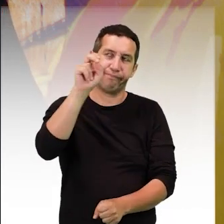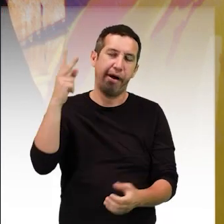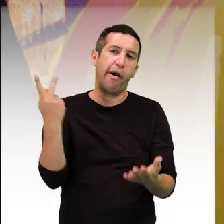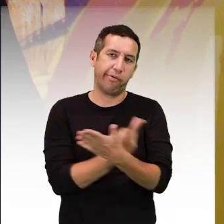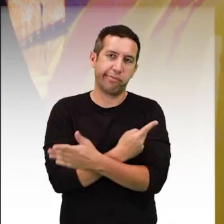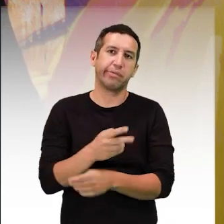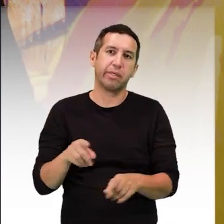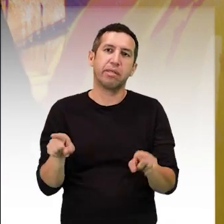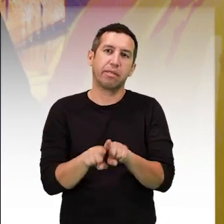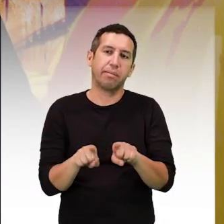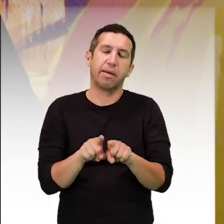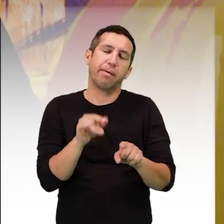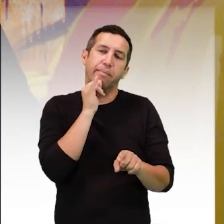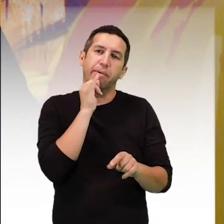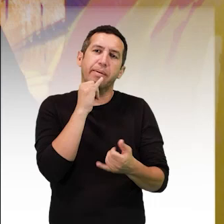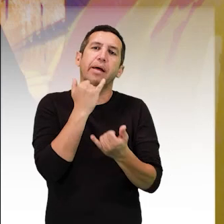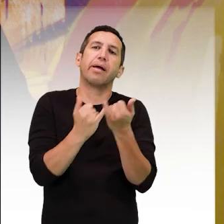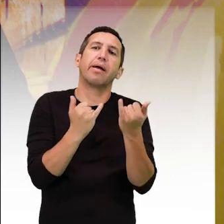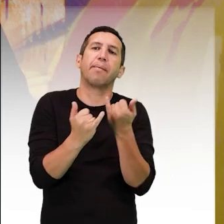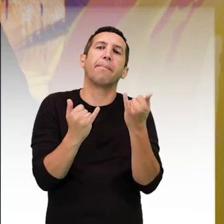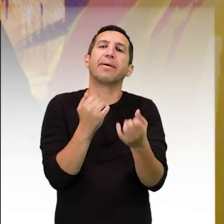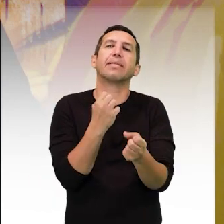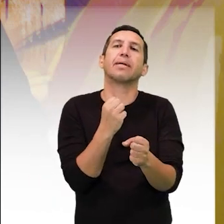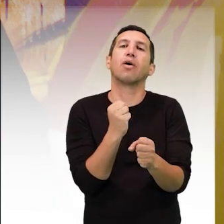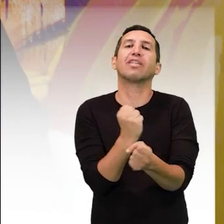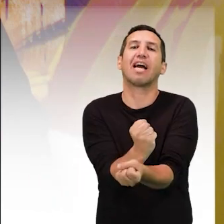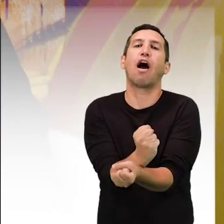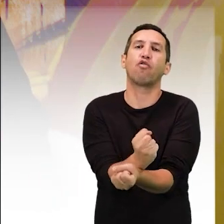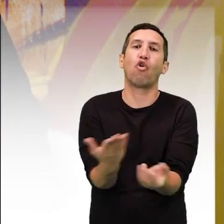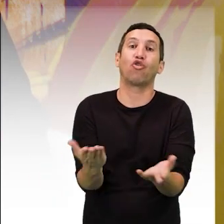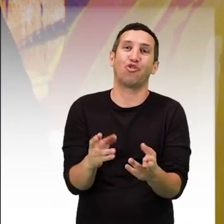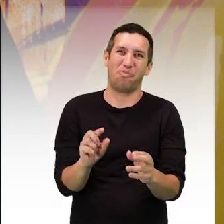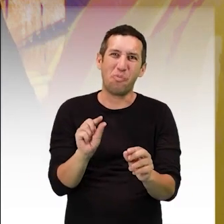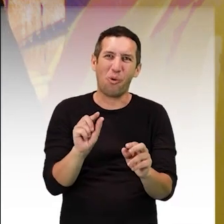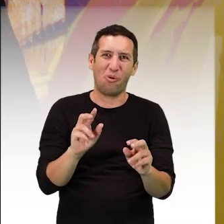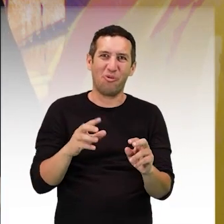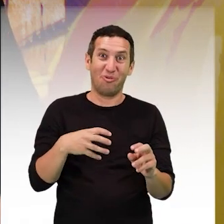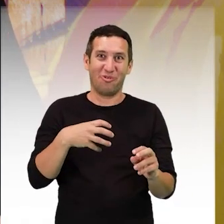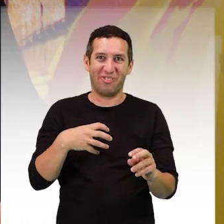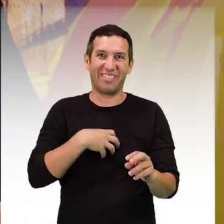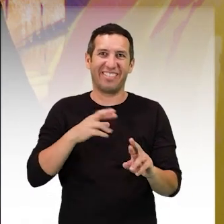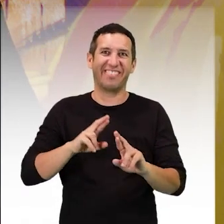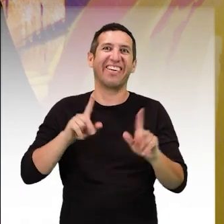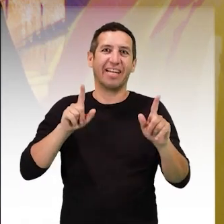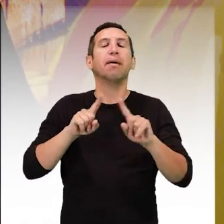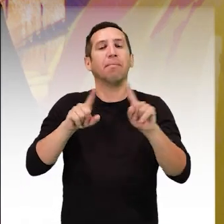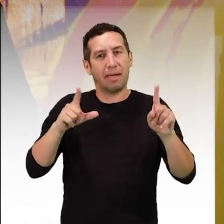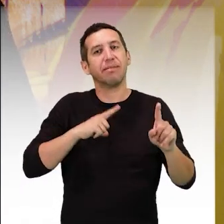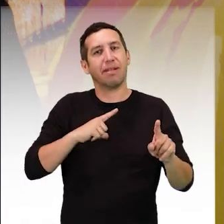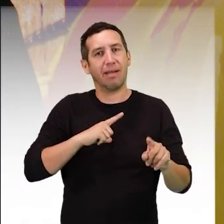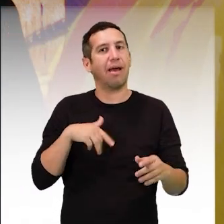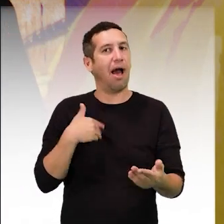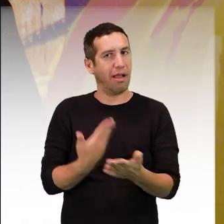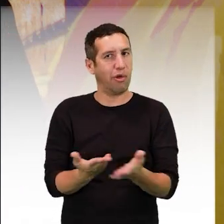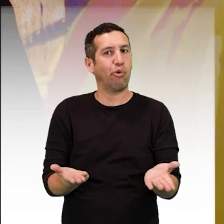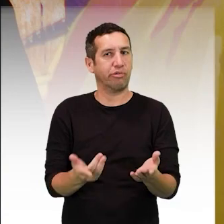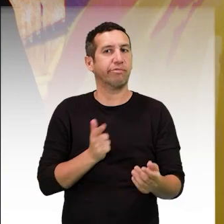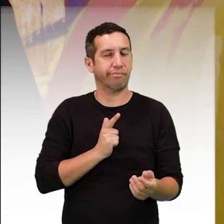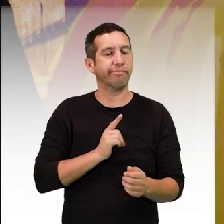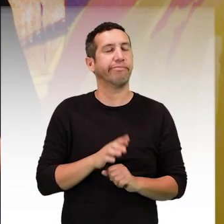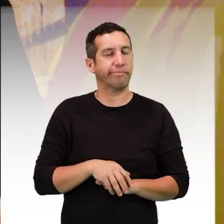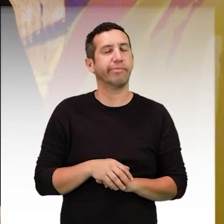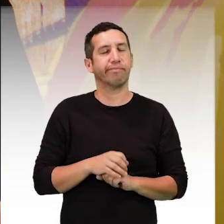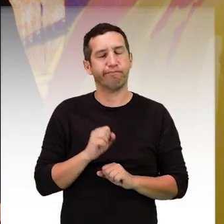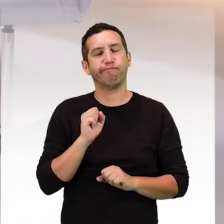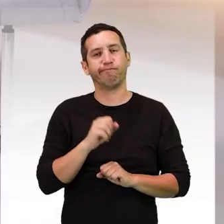dos casos de tráfico de pessoas estão associados à escravidão moderna, como também era muito comum essa associação na época da